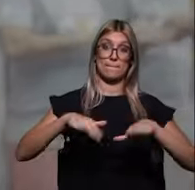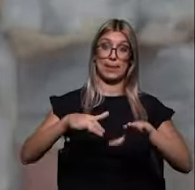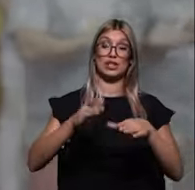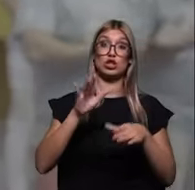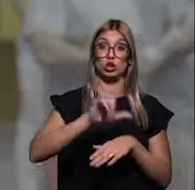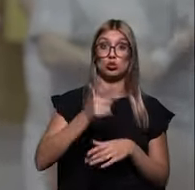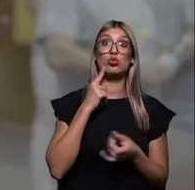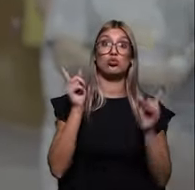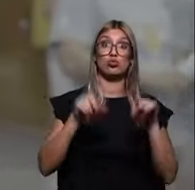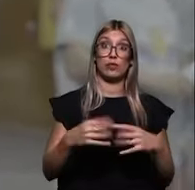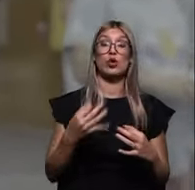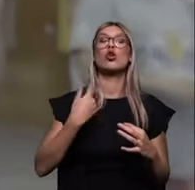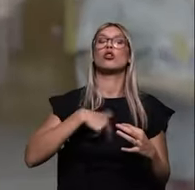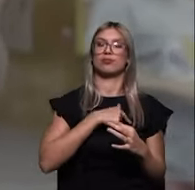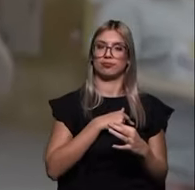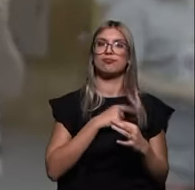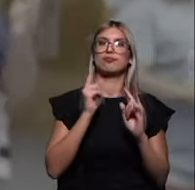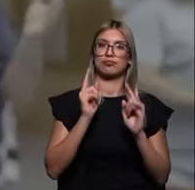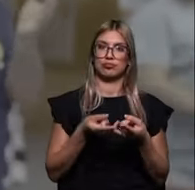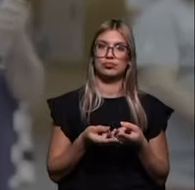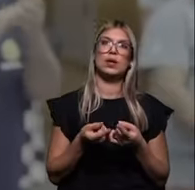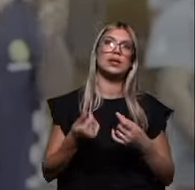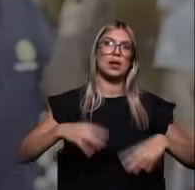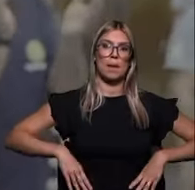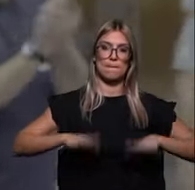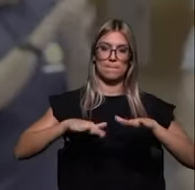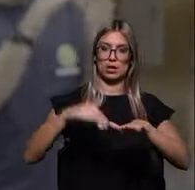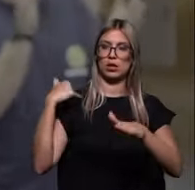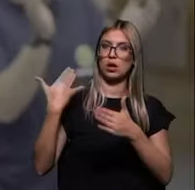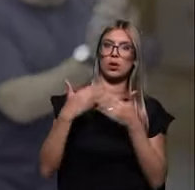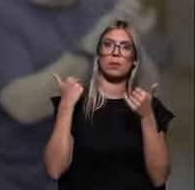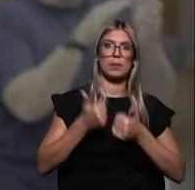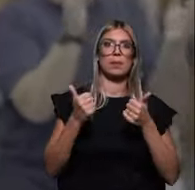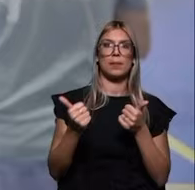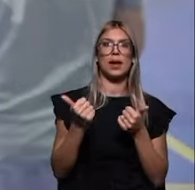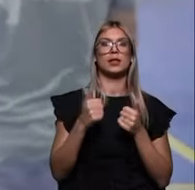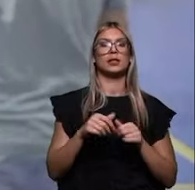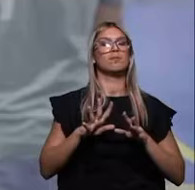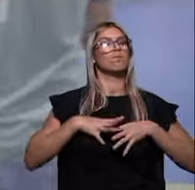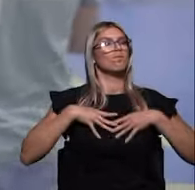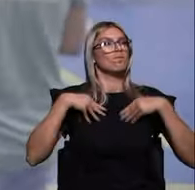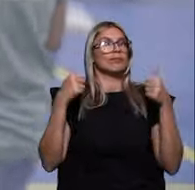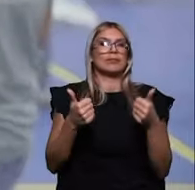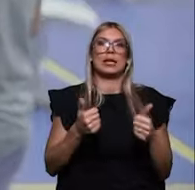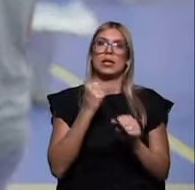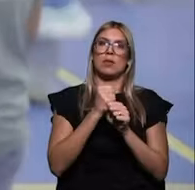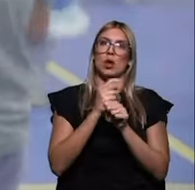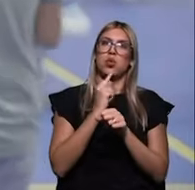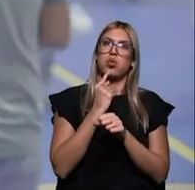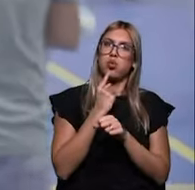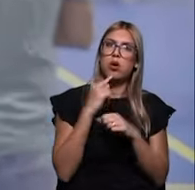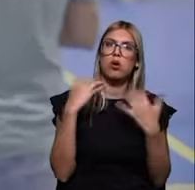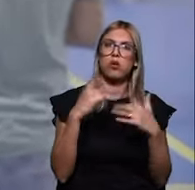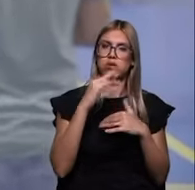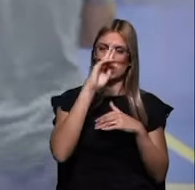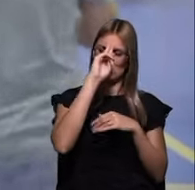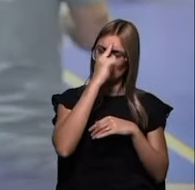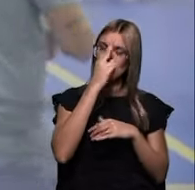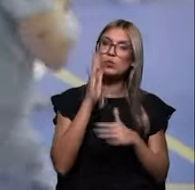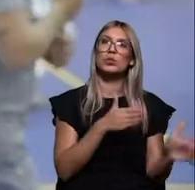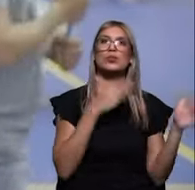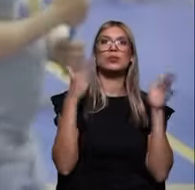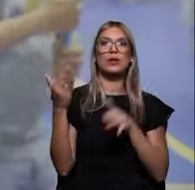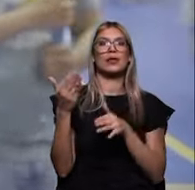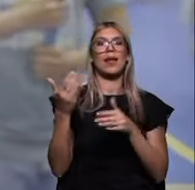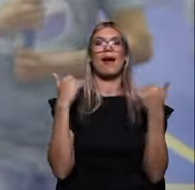ensaios estão a correr muito bem, com um espírito super positivo, um espírito de muito trabalho, muito sacrifício, mas acima de tudo muita alegria e muita paixão por